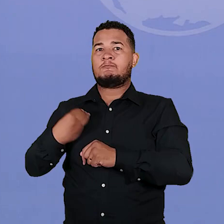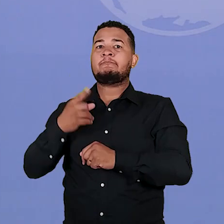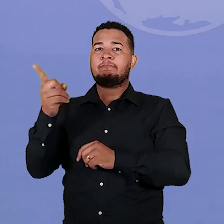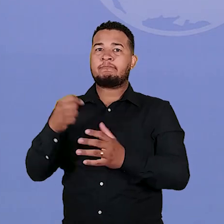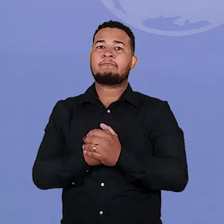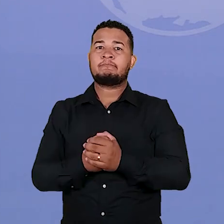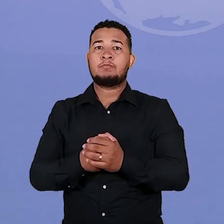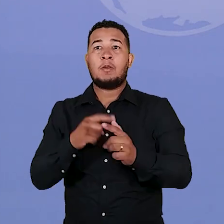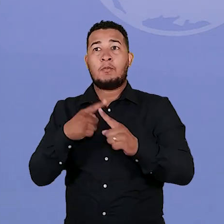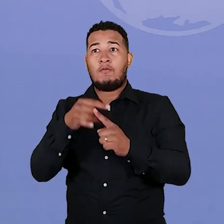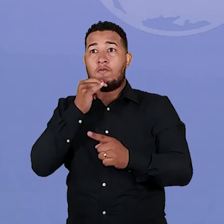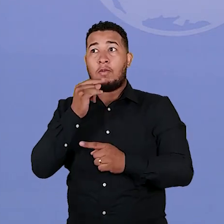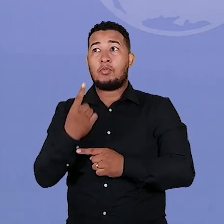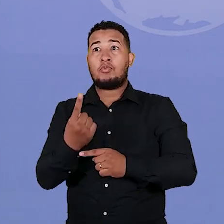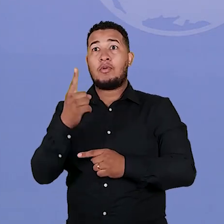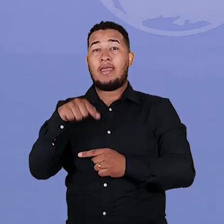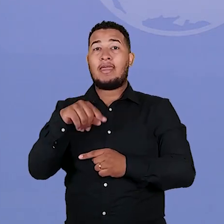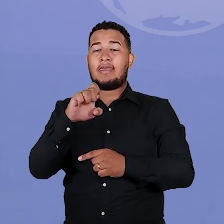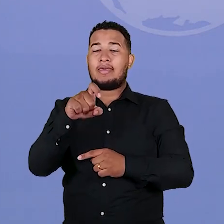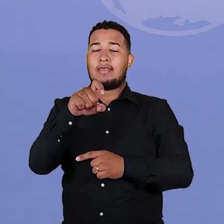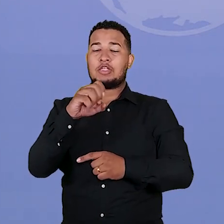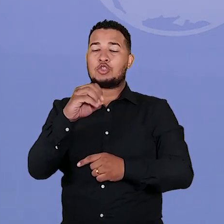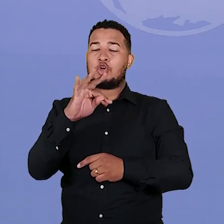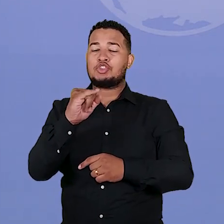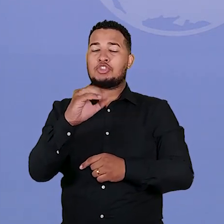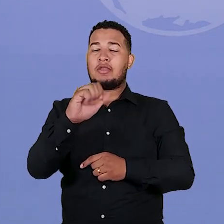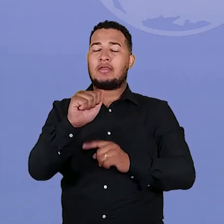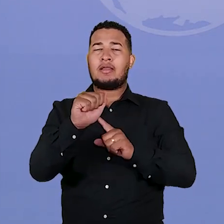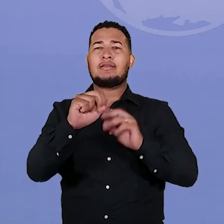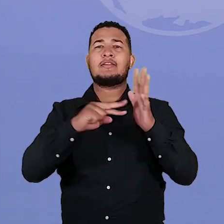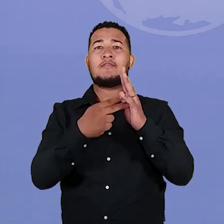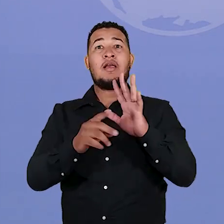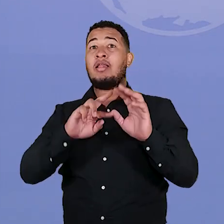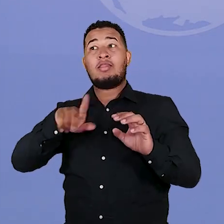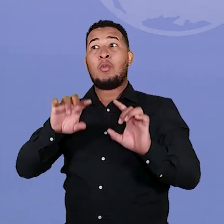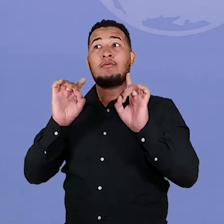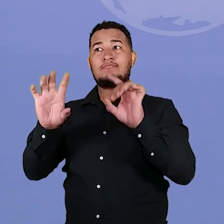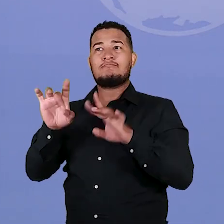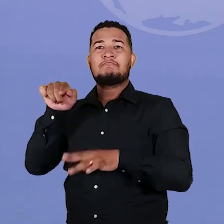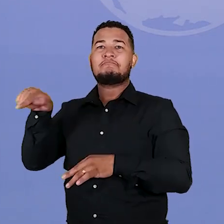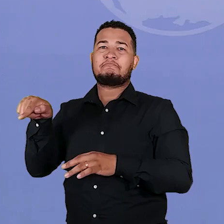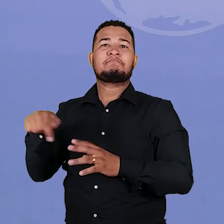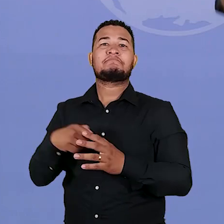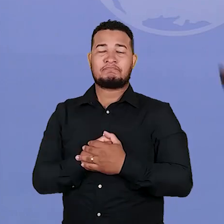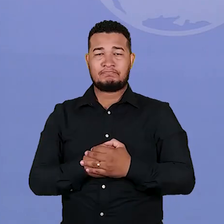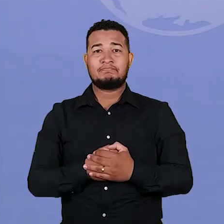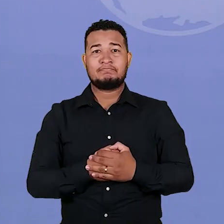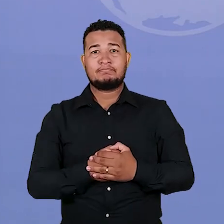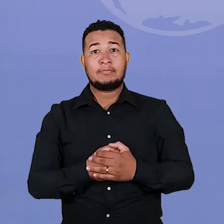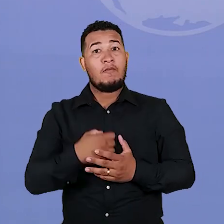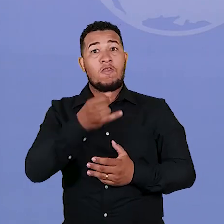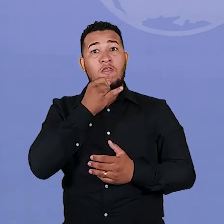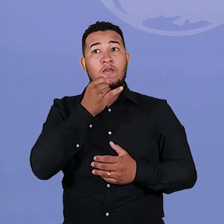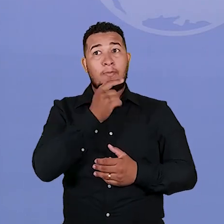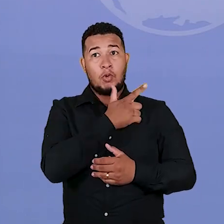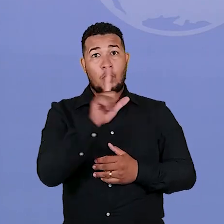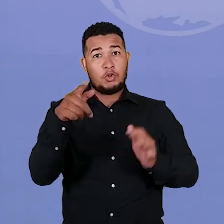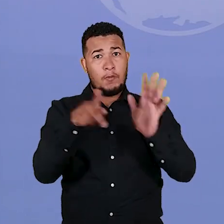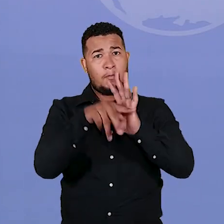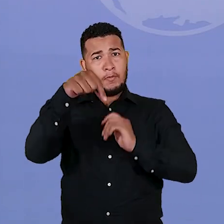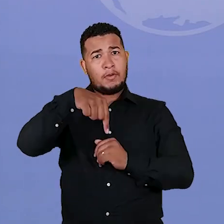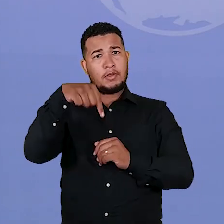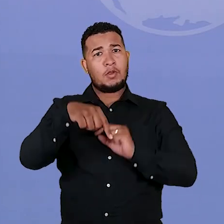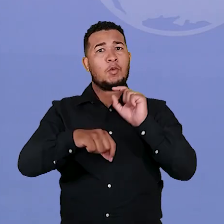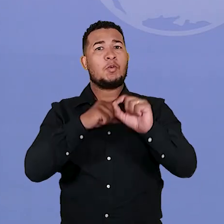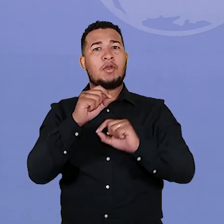todas as espécies que estão ali. Por quê? Vai ser uma espécie exótica que não vai ter o quê? Predador, tá? Um